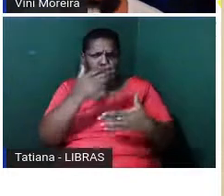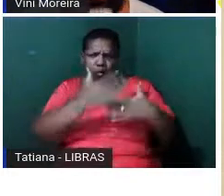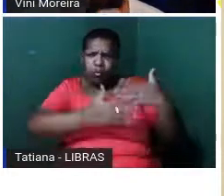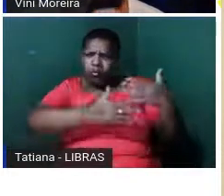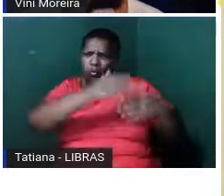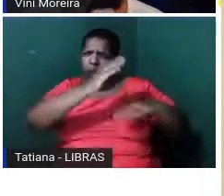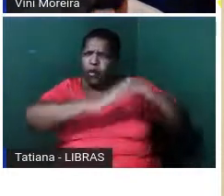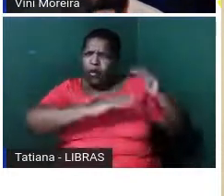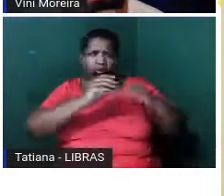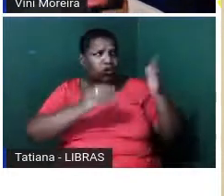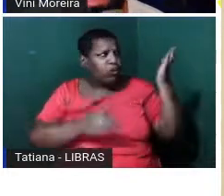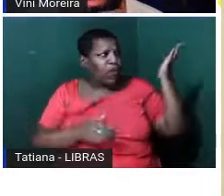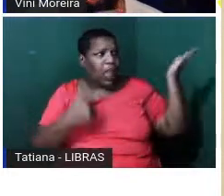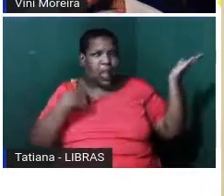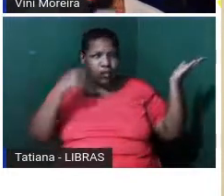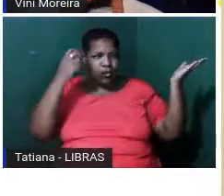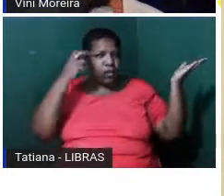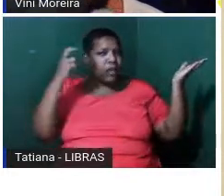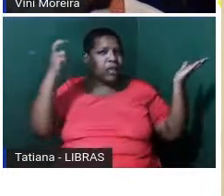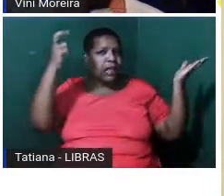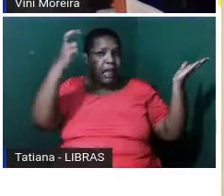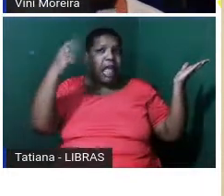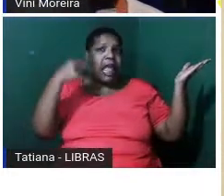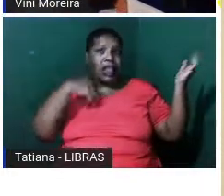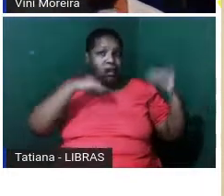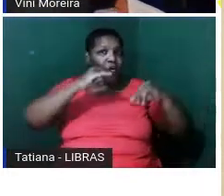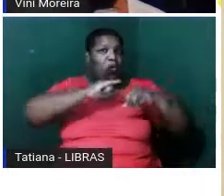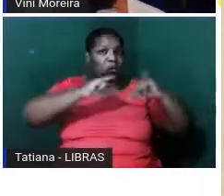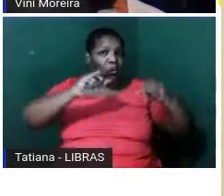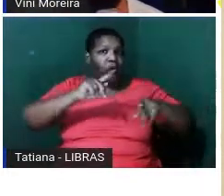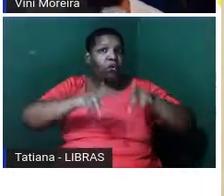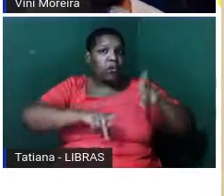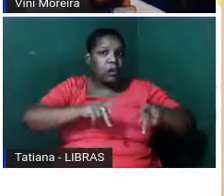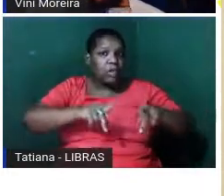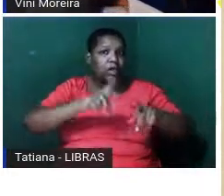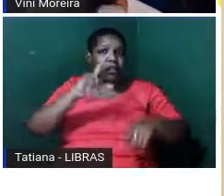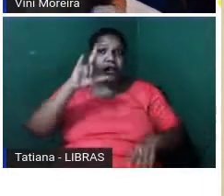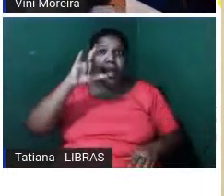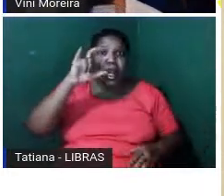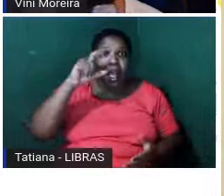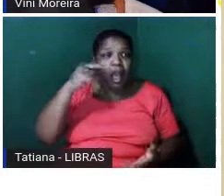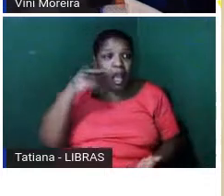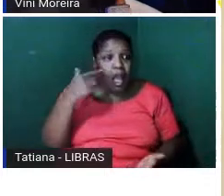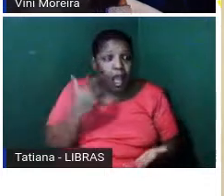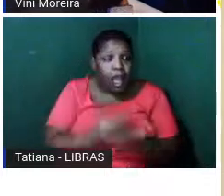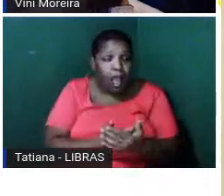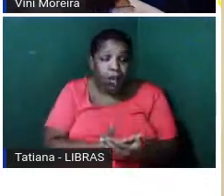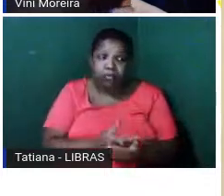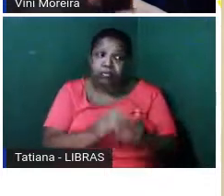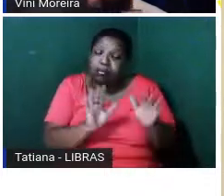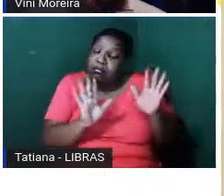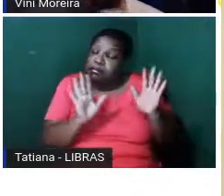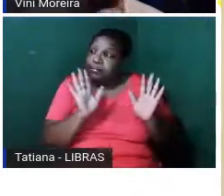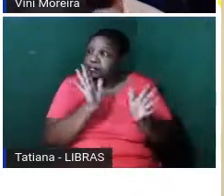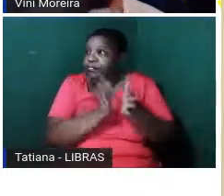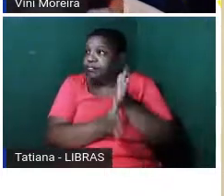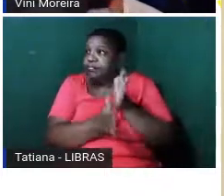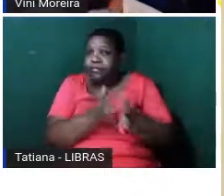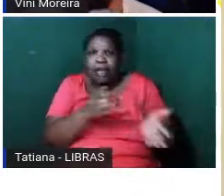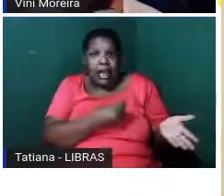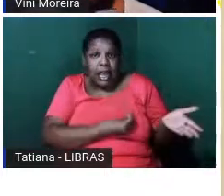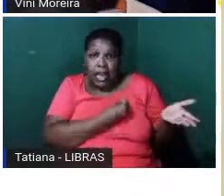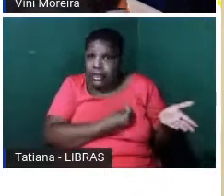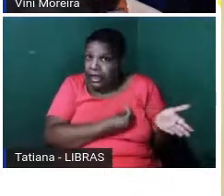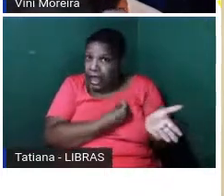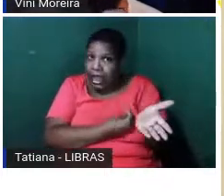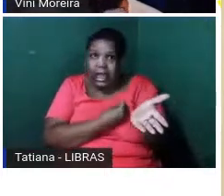nessa área Eu já vi muita muita publicidade no Instagram que eu fico abismado Mas eles estão aí